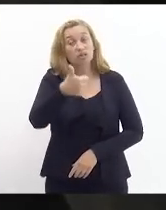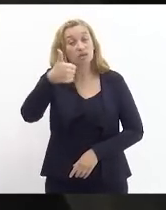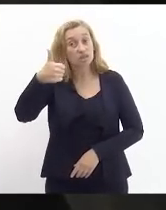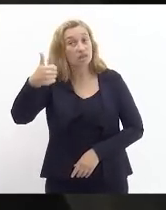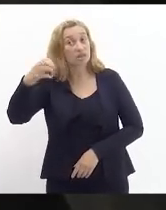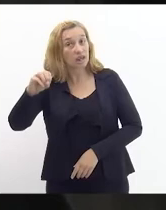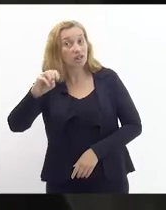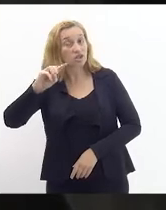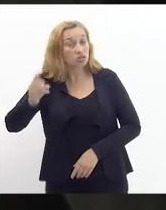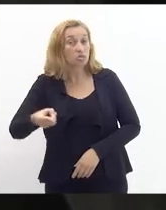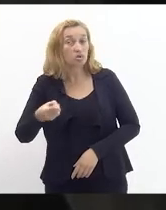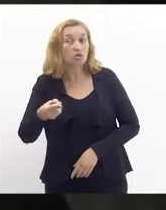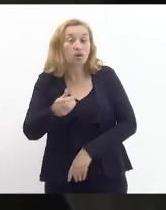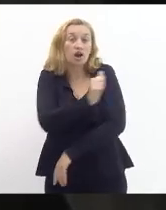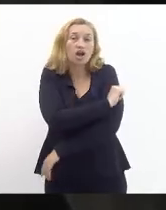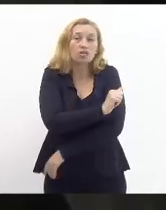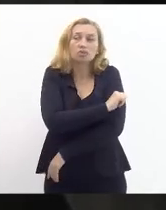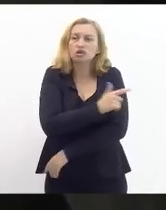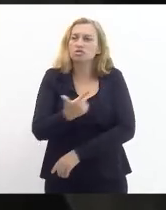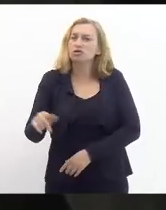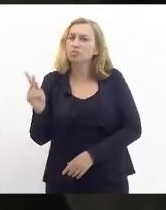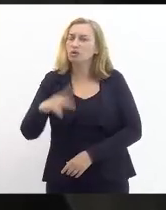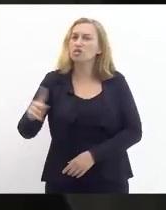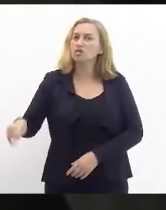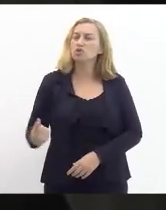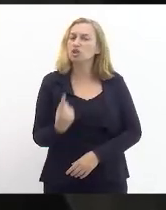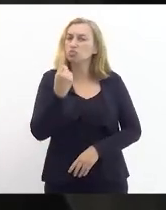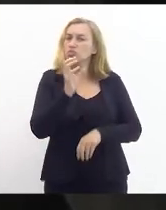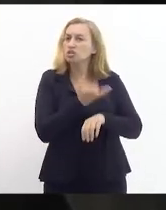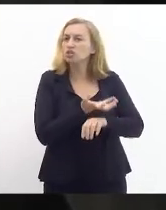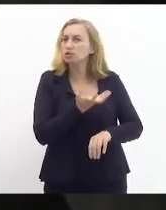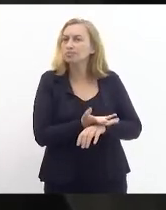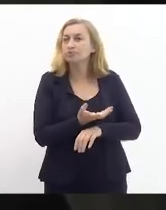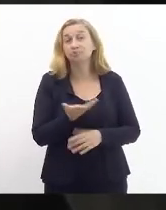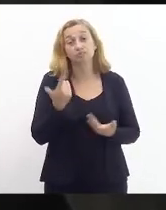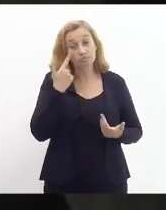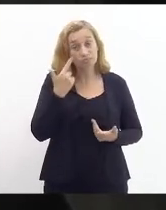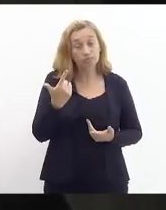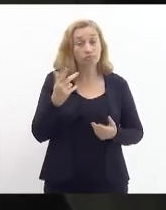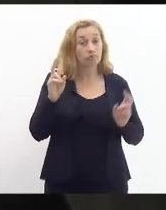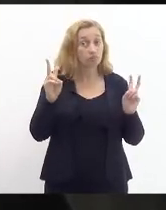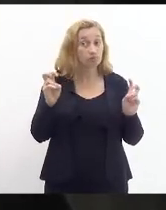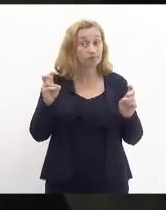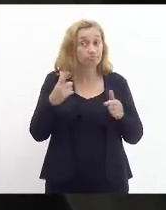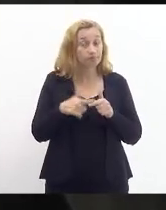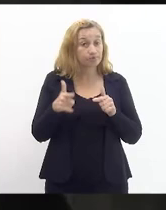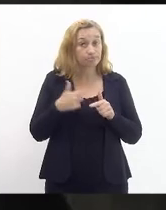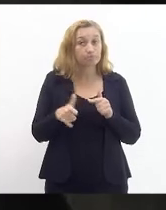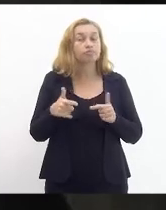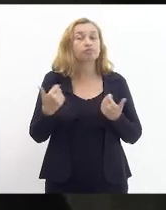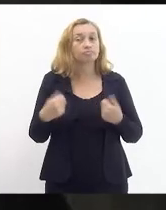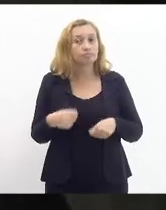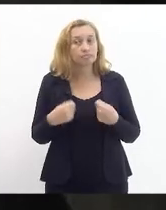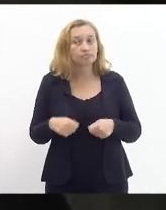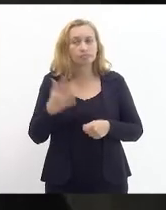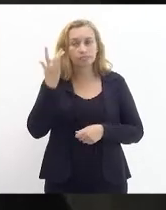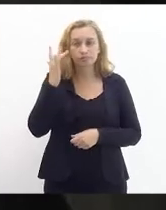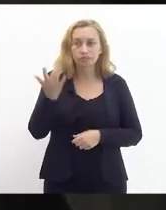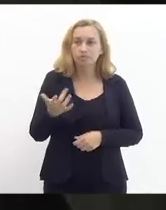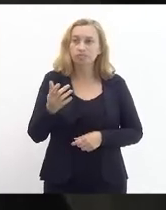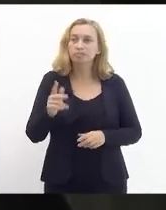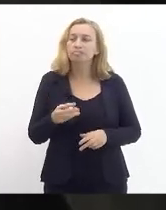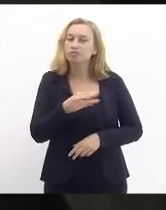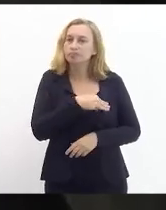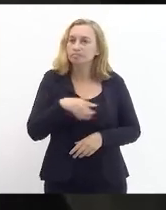alunos sem professor em algumas disciplina ou seja nós estamos vivendo uma situação em que vai ser necessário eu acho